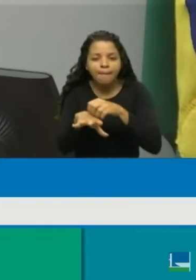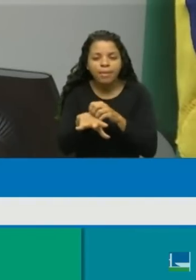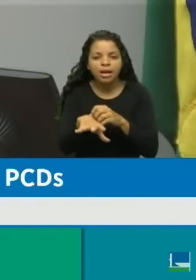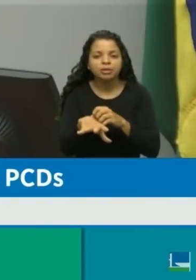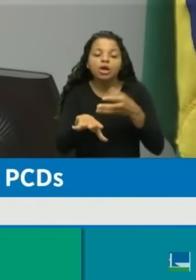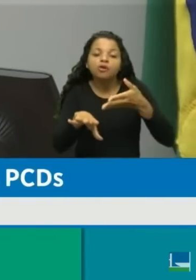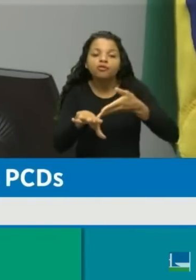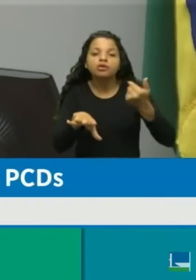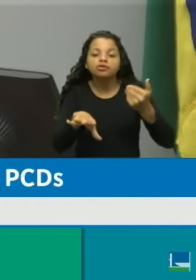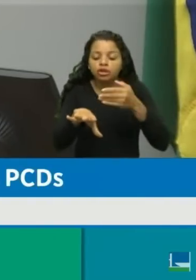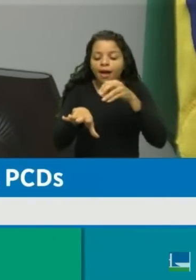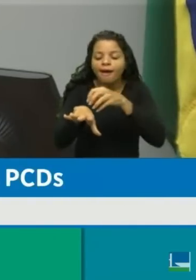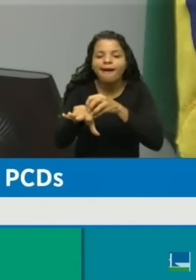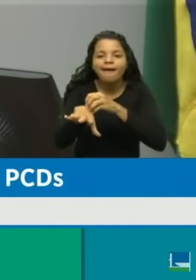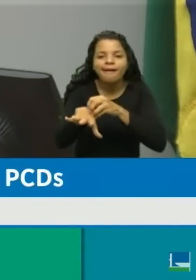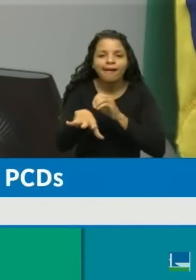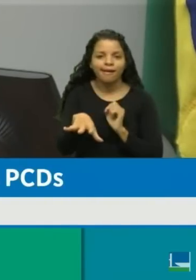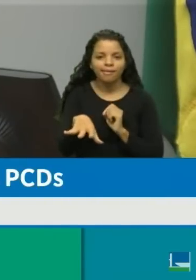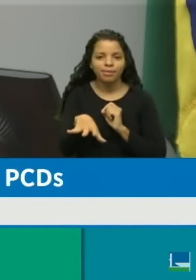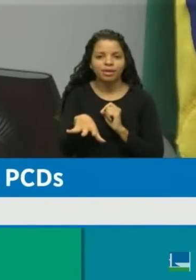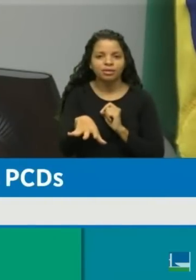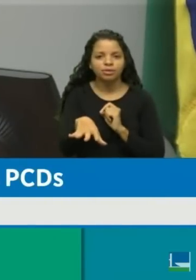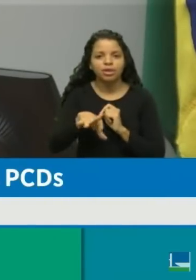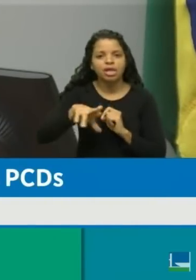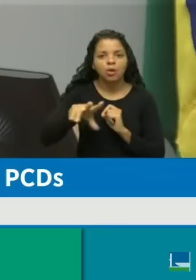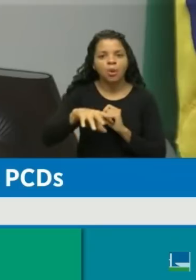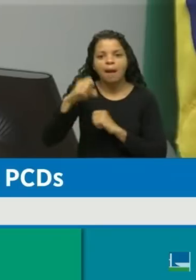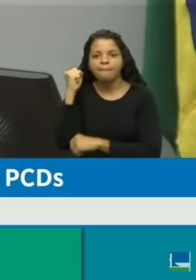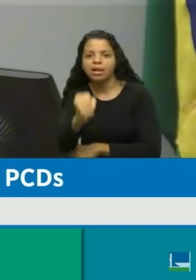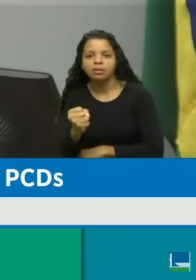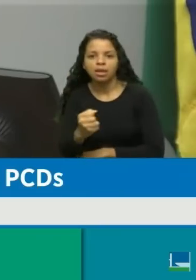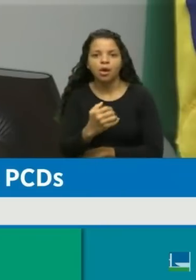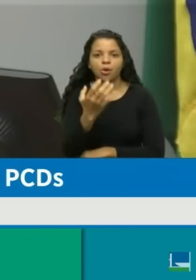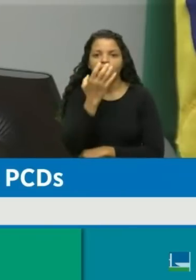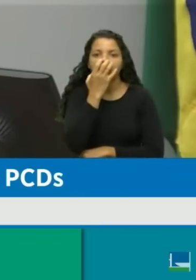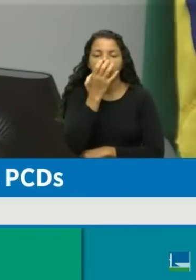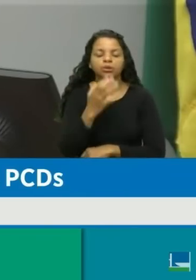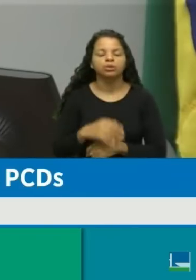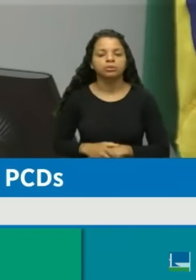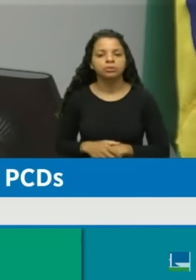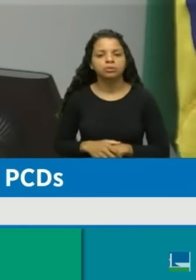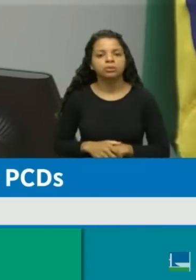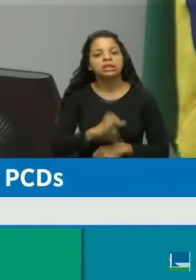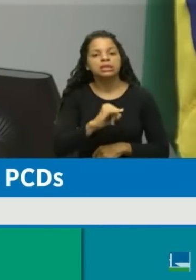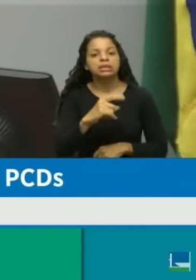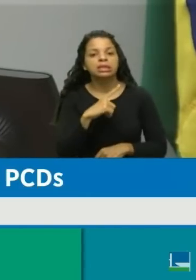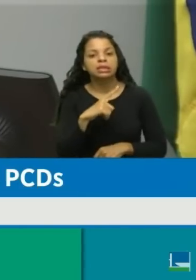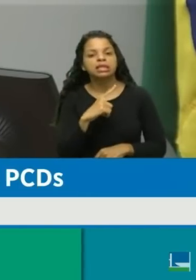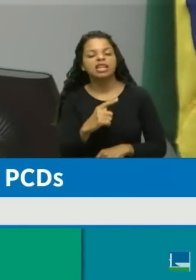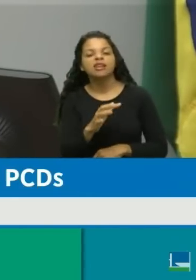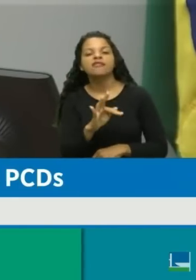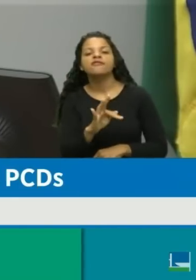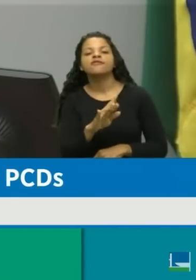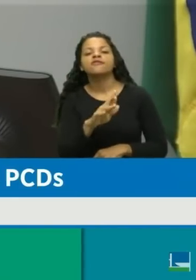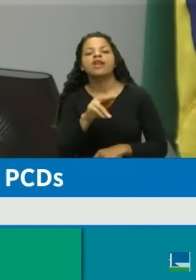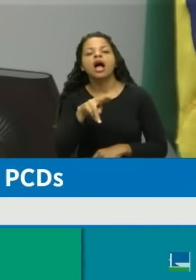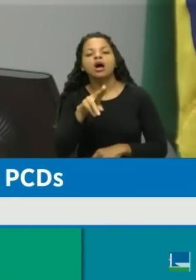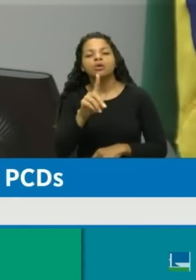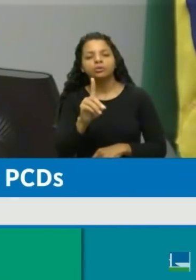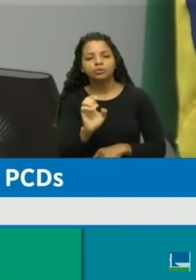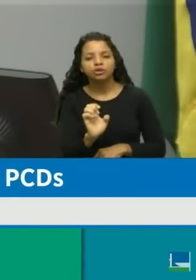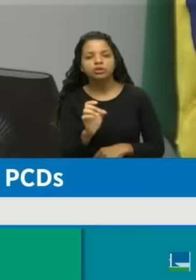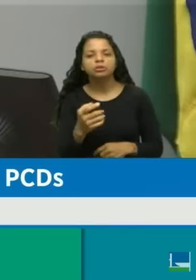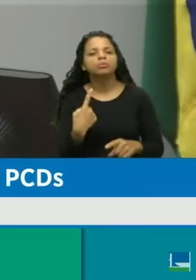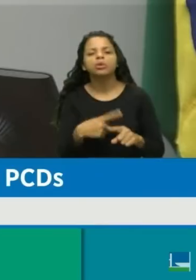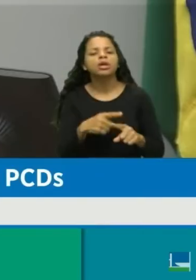cachorro. Se tem fraude na isenção, por que o Ministério da Fazenda não chama a Receita Federal? Por que aqui nesta casa não